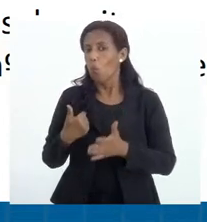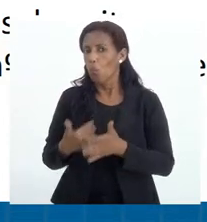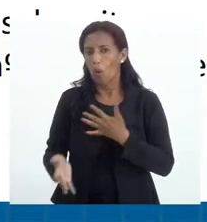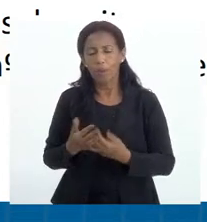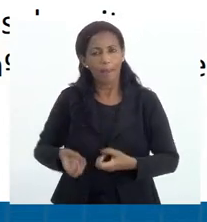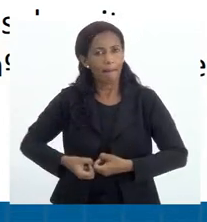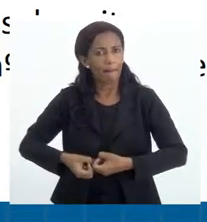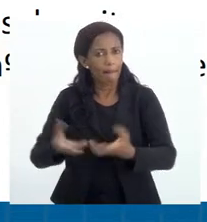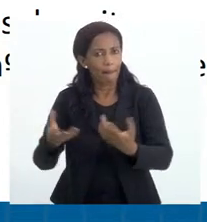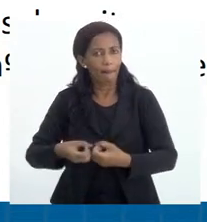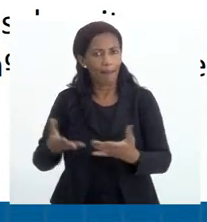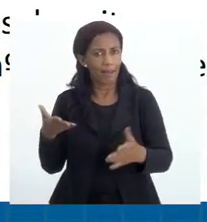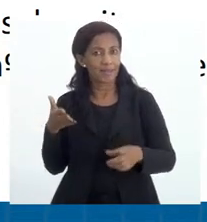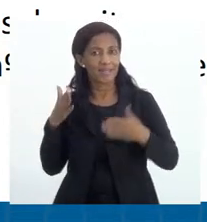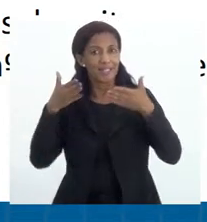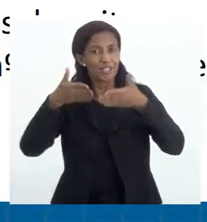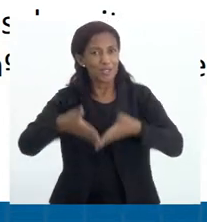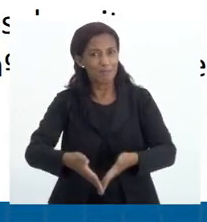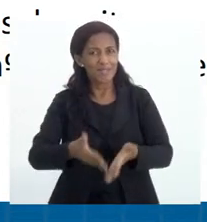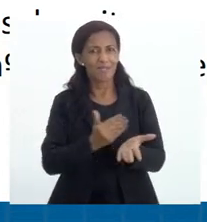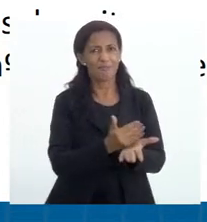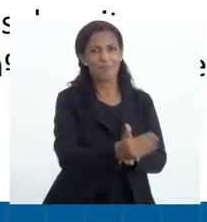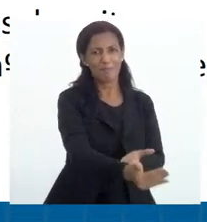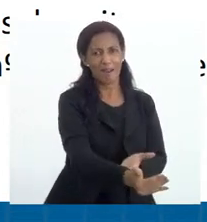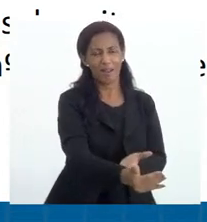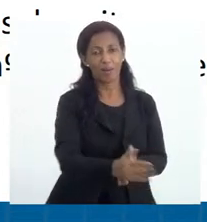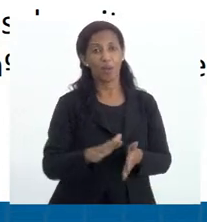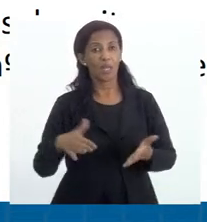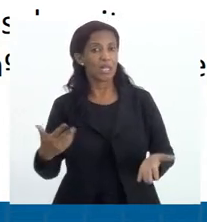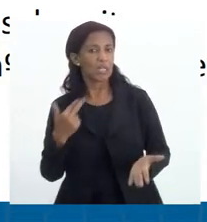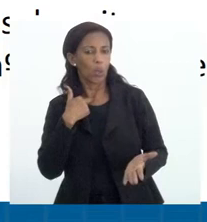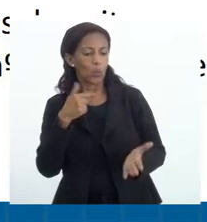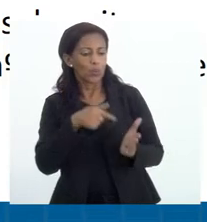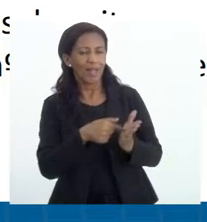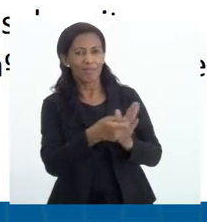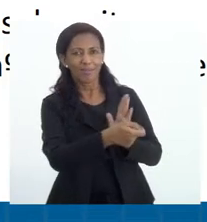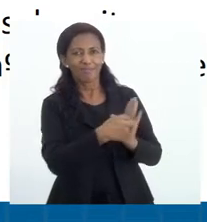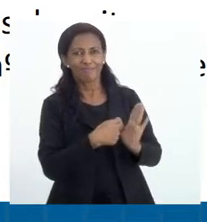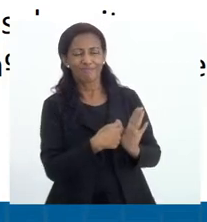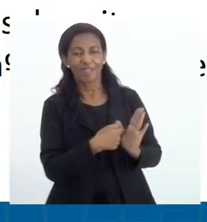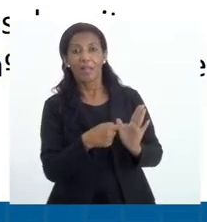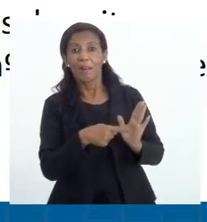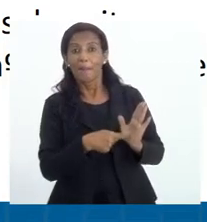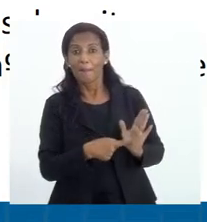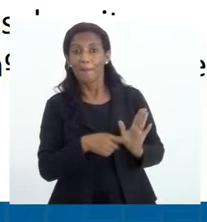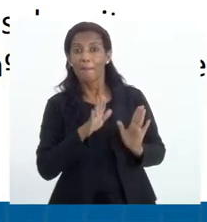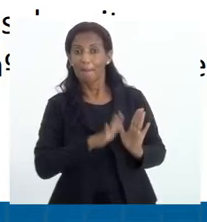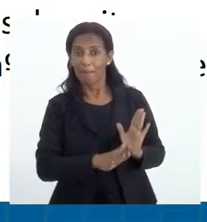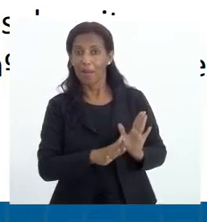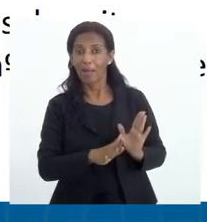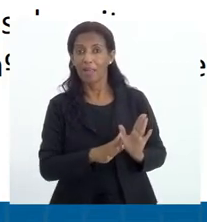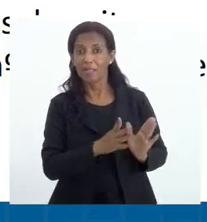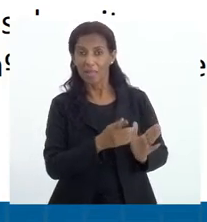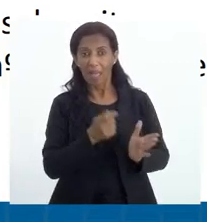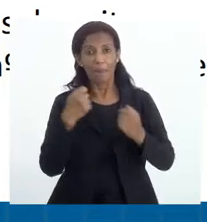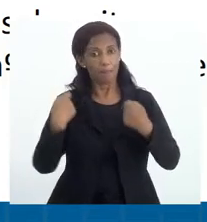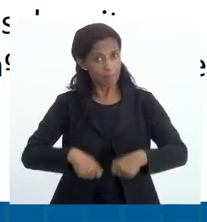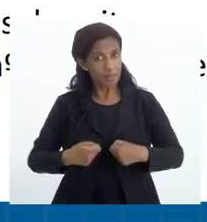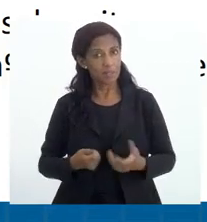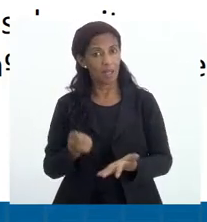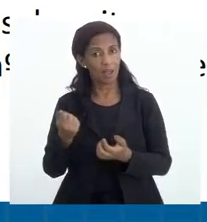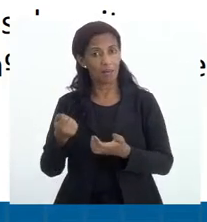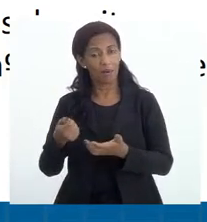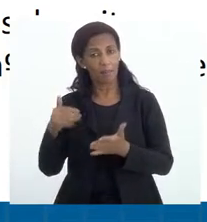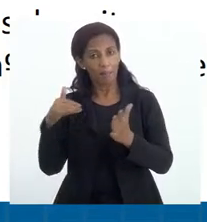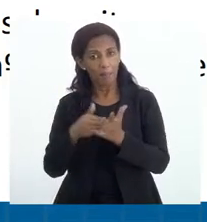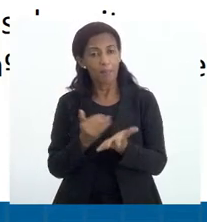feito era um gasto específico de despesa primária. Então, ele não estava discriminado, mas ele era para uma despesa primária. Isso